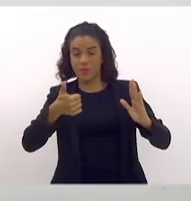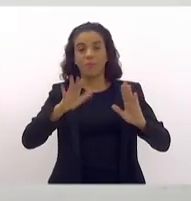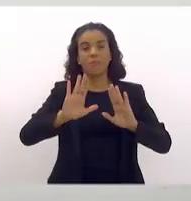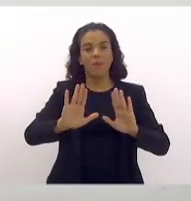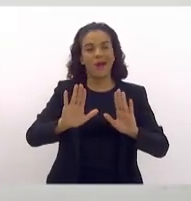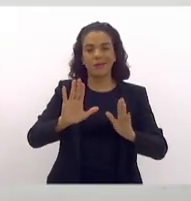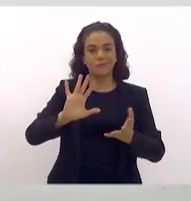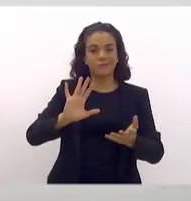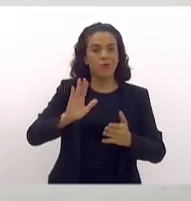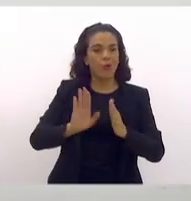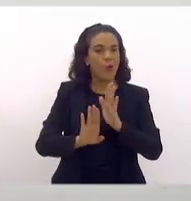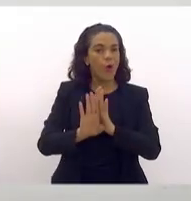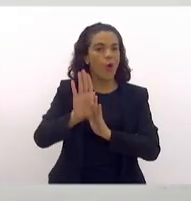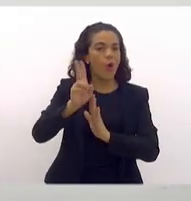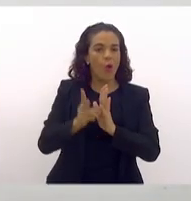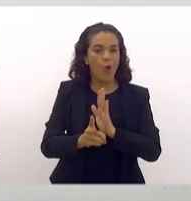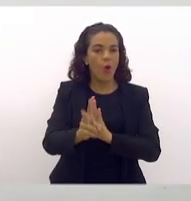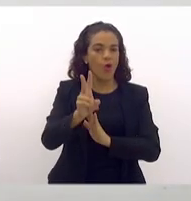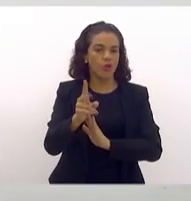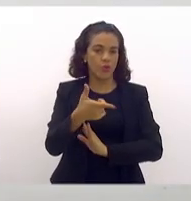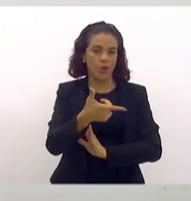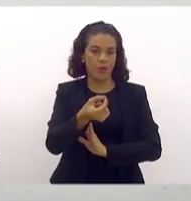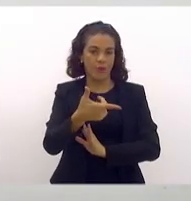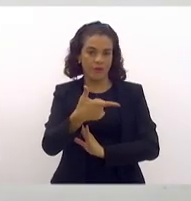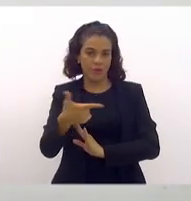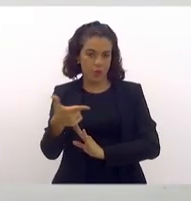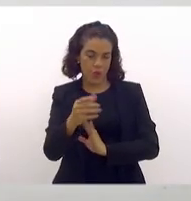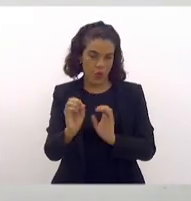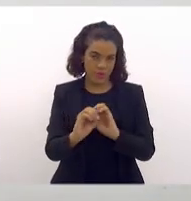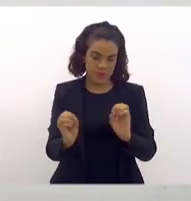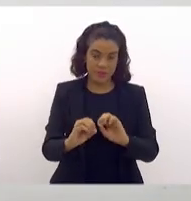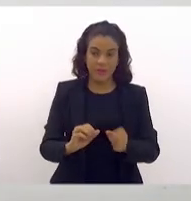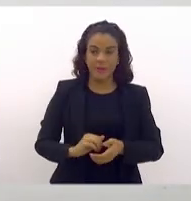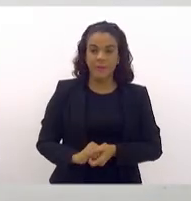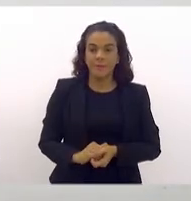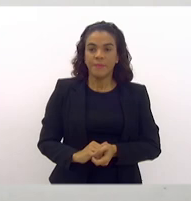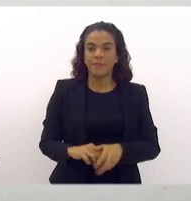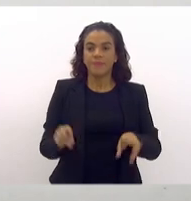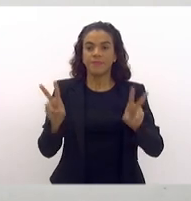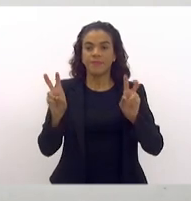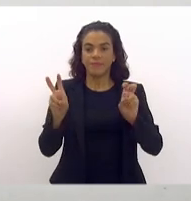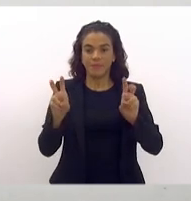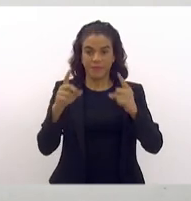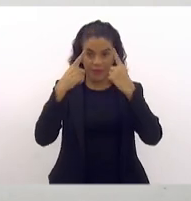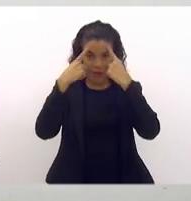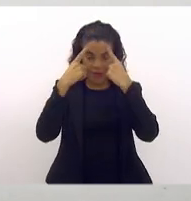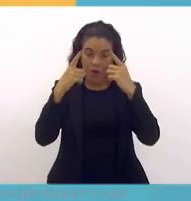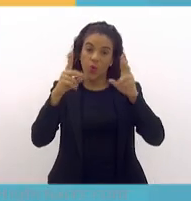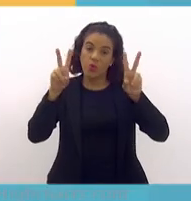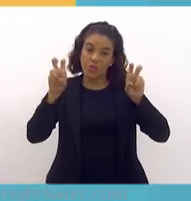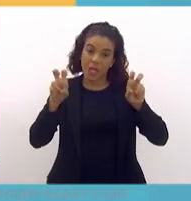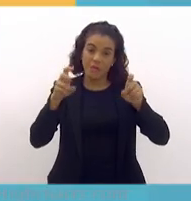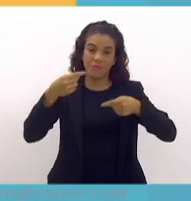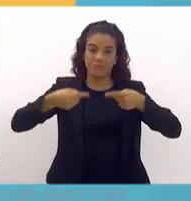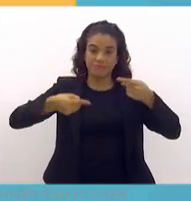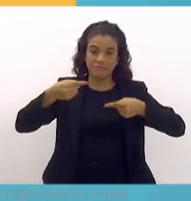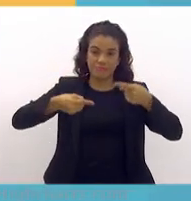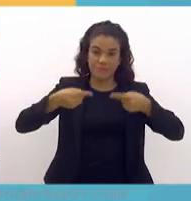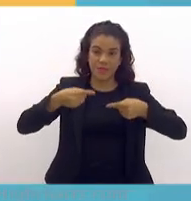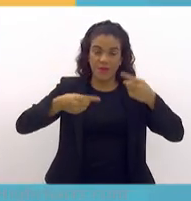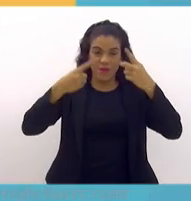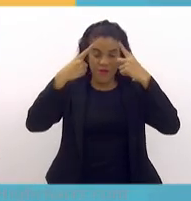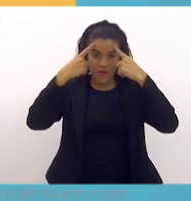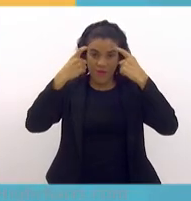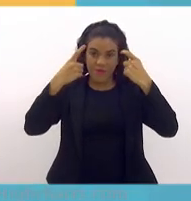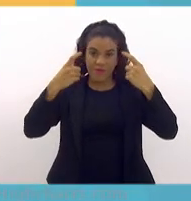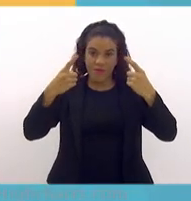em 2022. E aí, trazendo, claro, o tema do debate hoje,